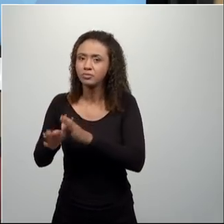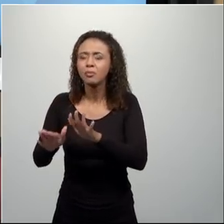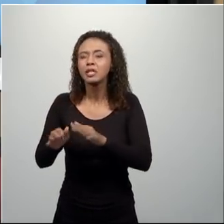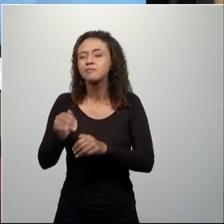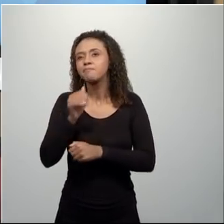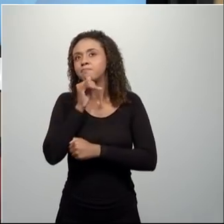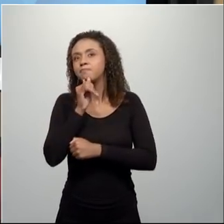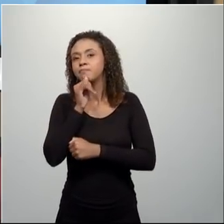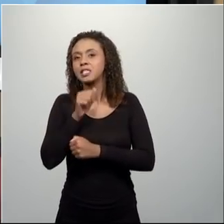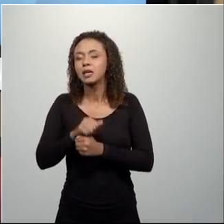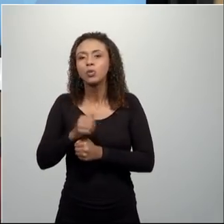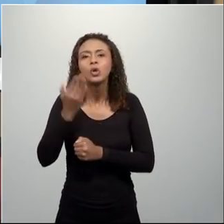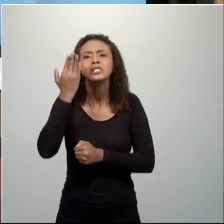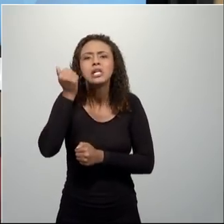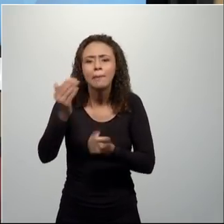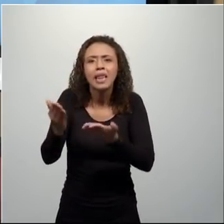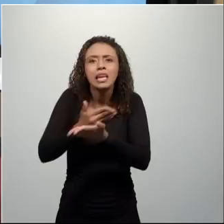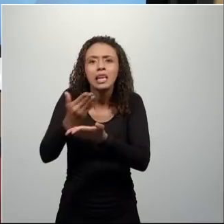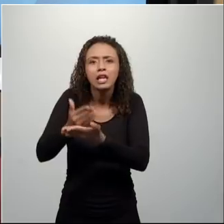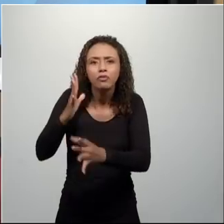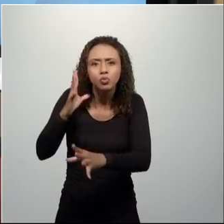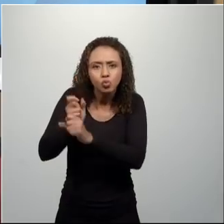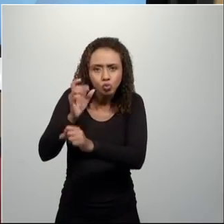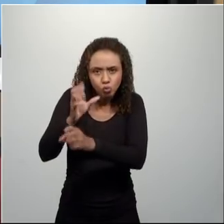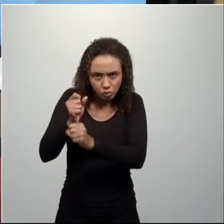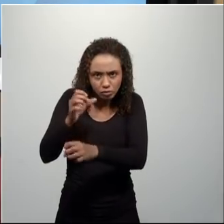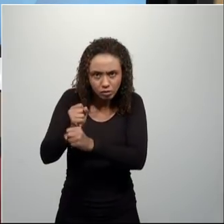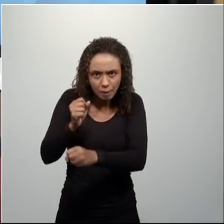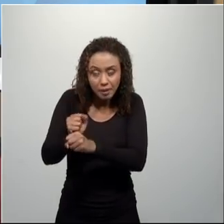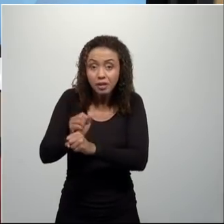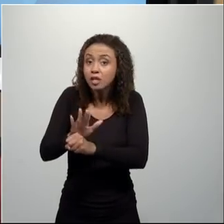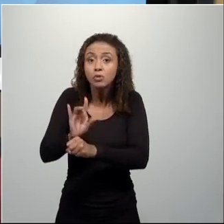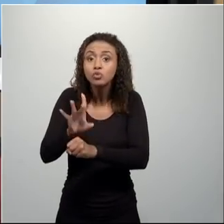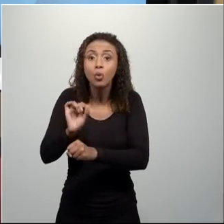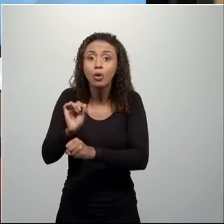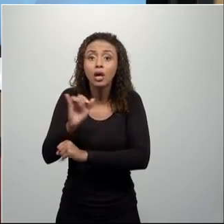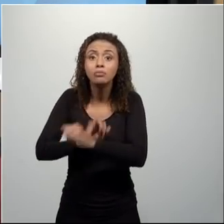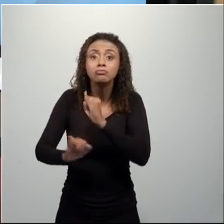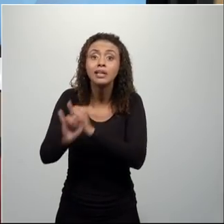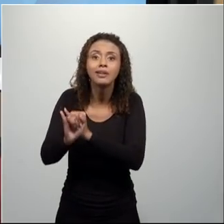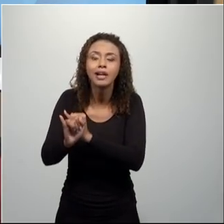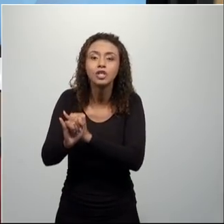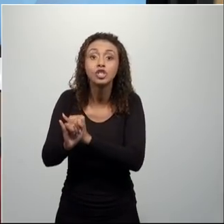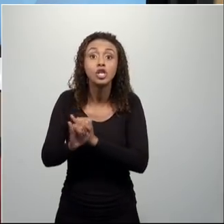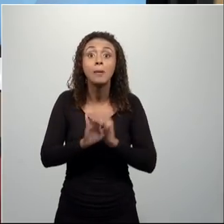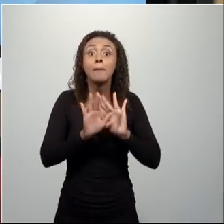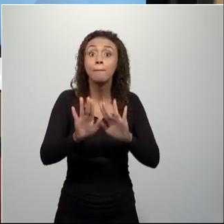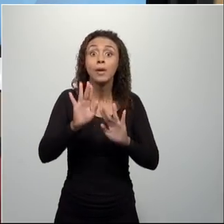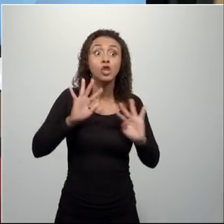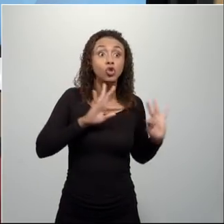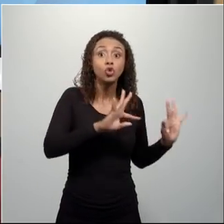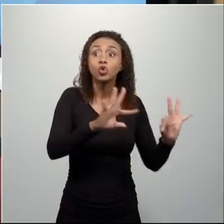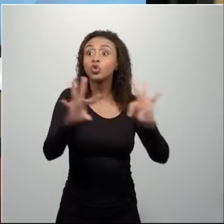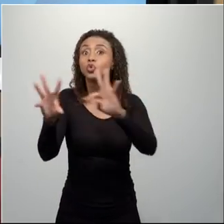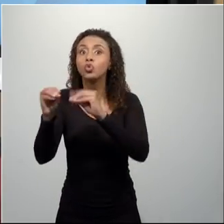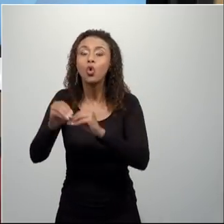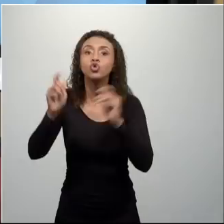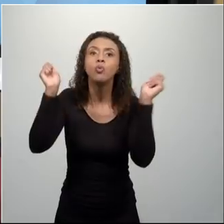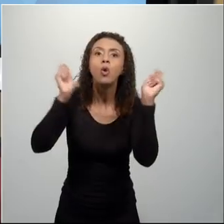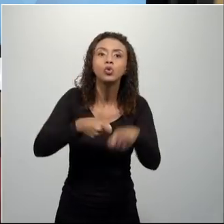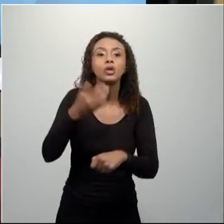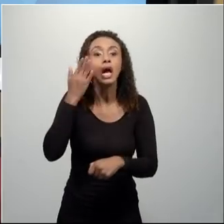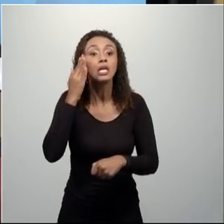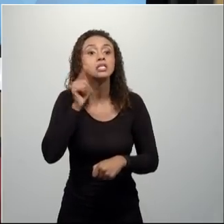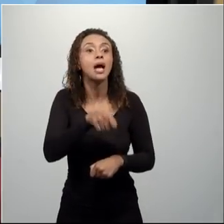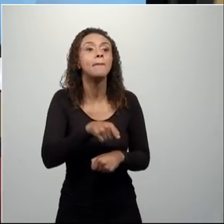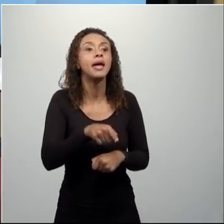de contabilidade digital a ideia é todo mundo sabe o saldo um dos outros dá para verificar o saldo de absolutamente qualquer